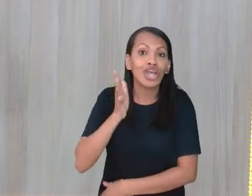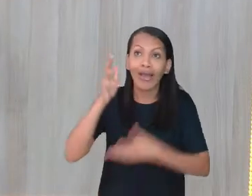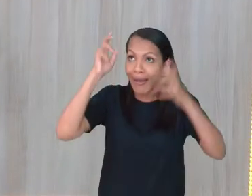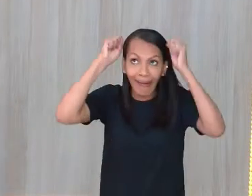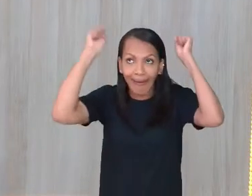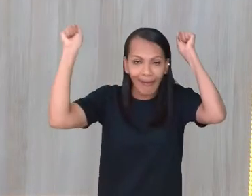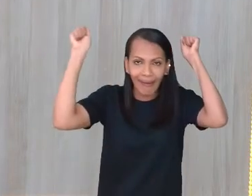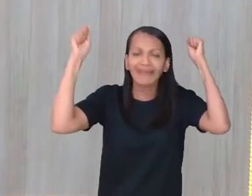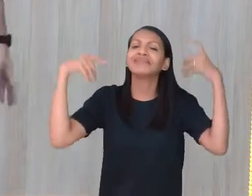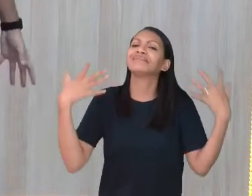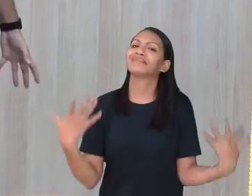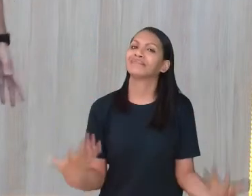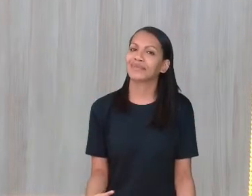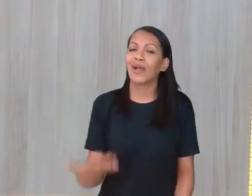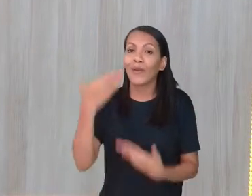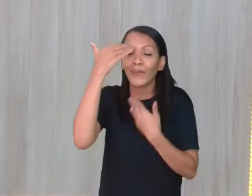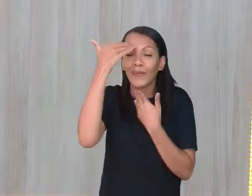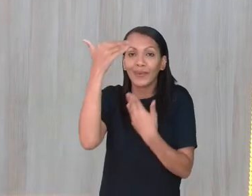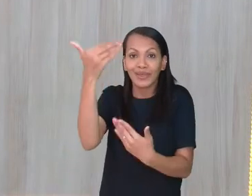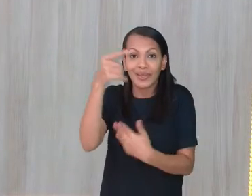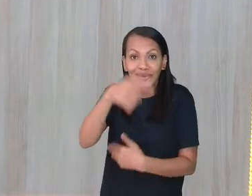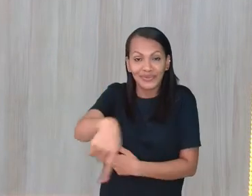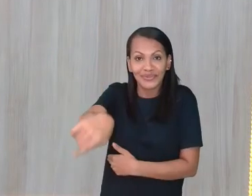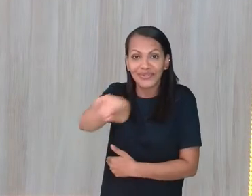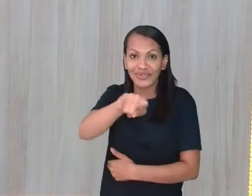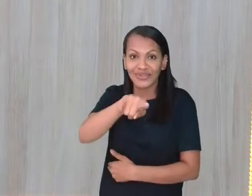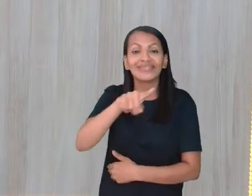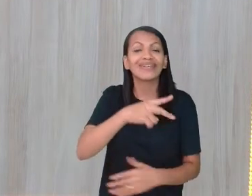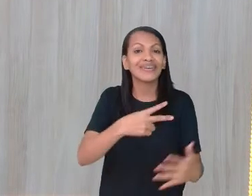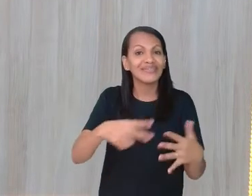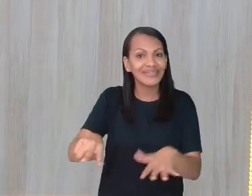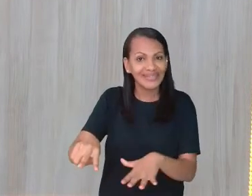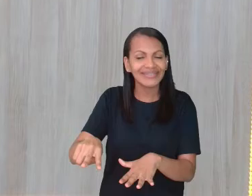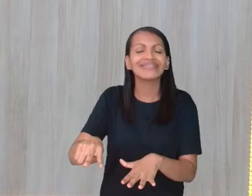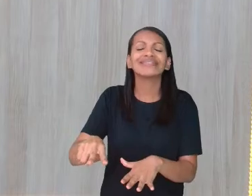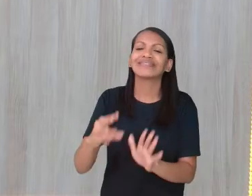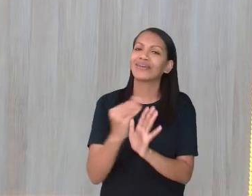cabelos, né? Então, muito obrigado pra você que tá aí. Semana que vem a gente entra